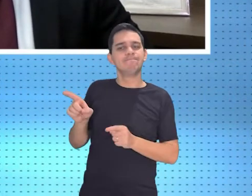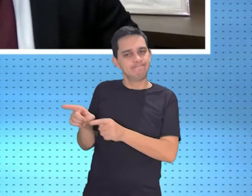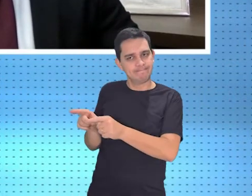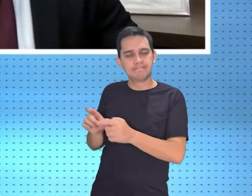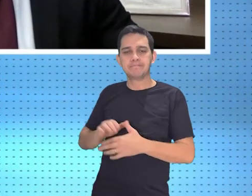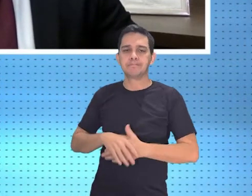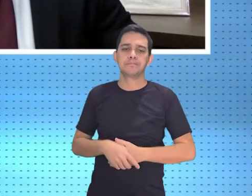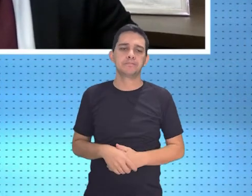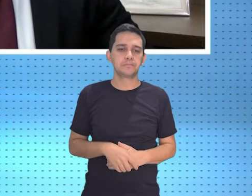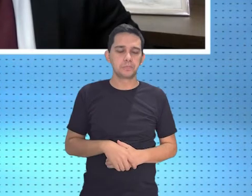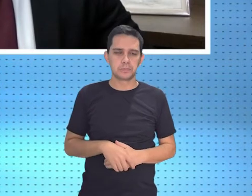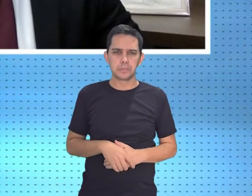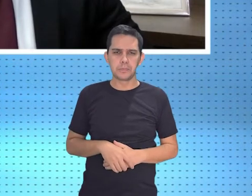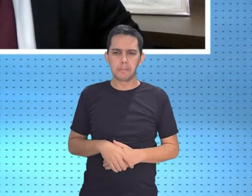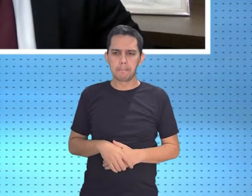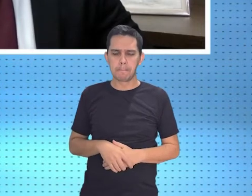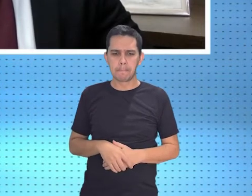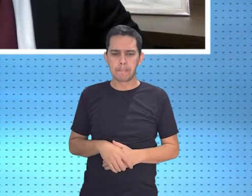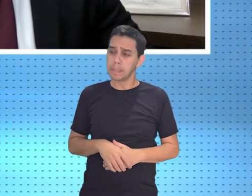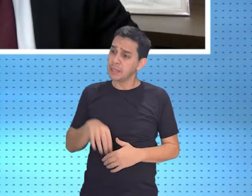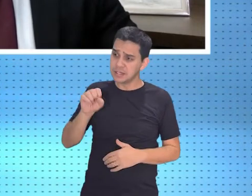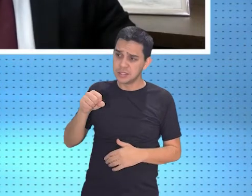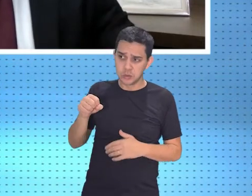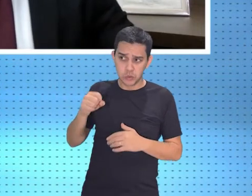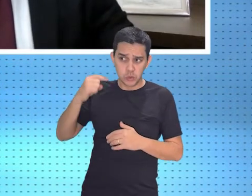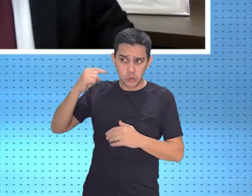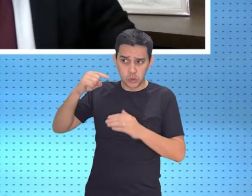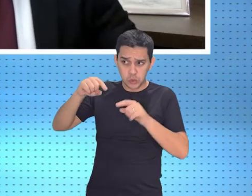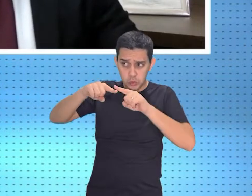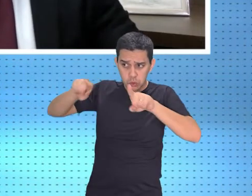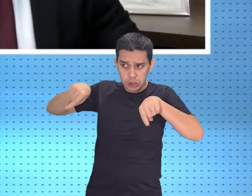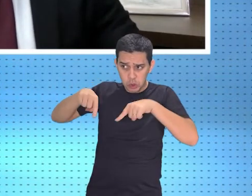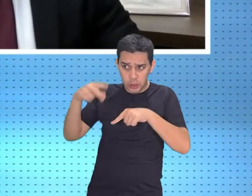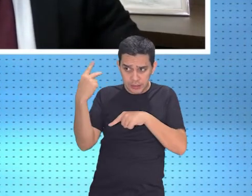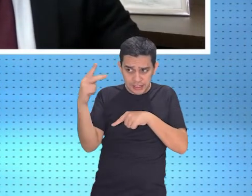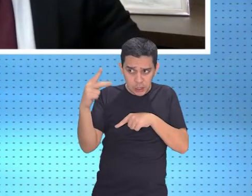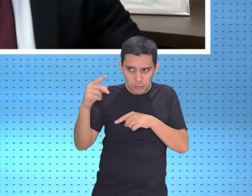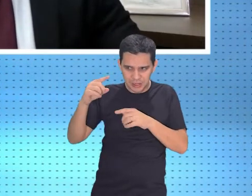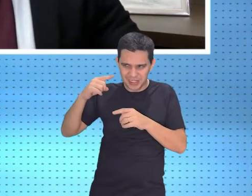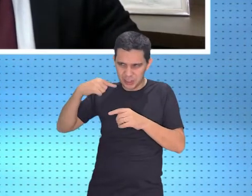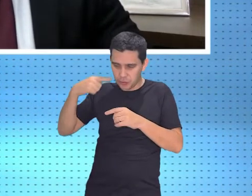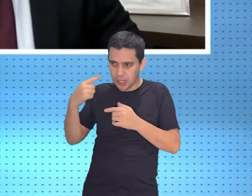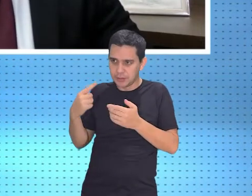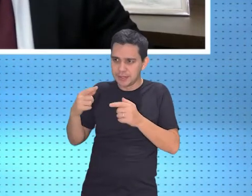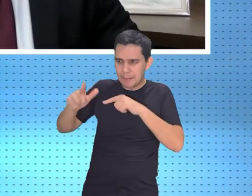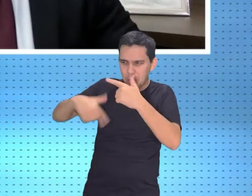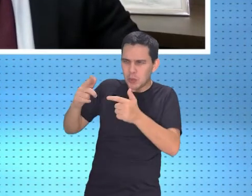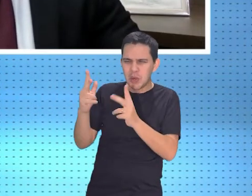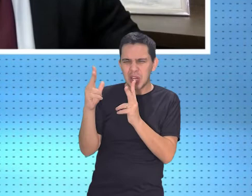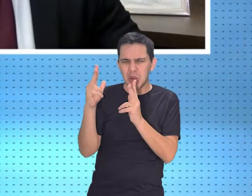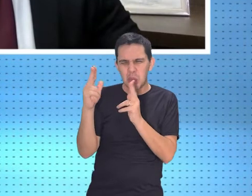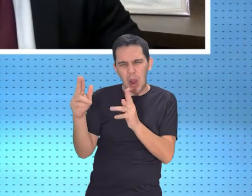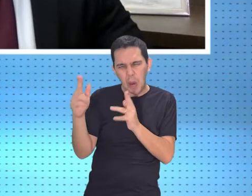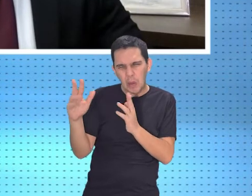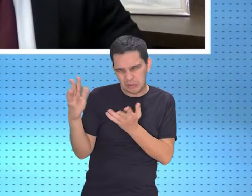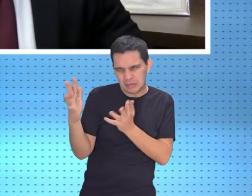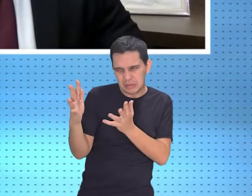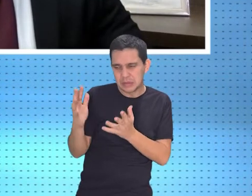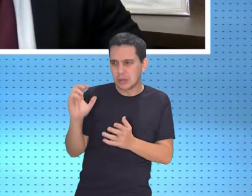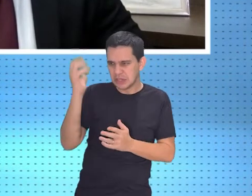Seu escritório também trabalhou num caso parecido com esse, Você poderia contar para a gente como é que foi esse caso concreto?